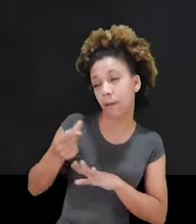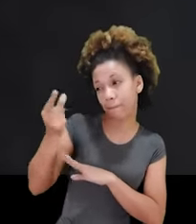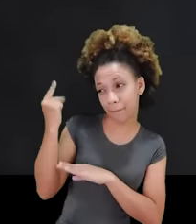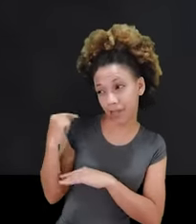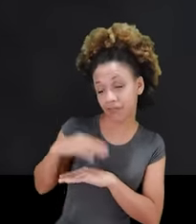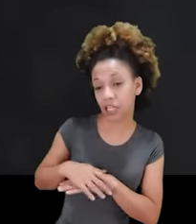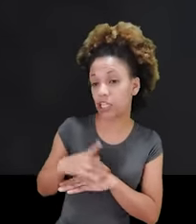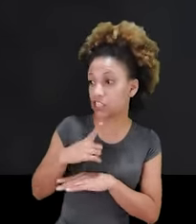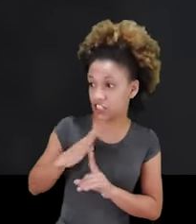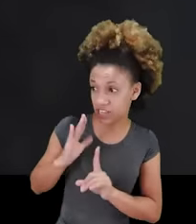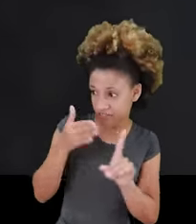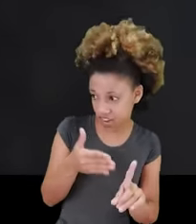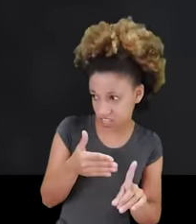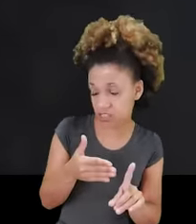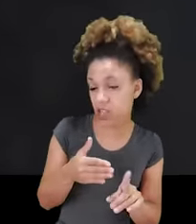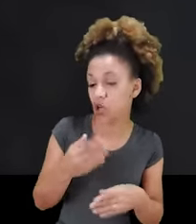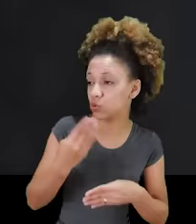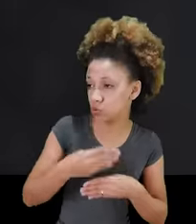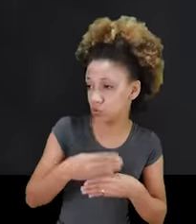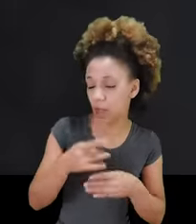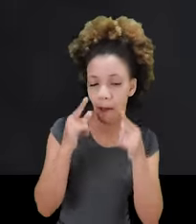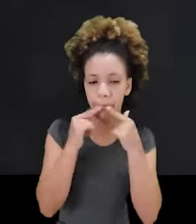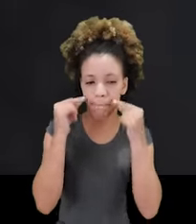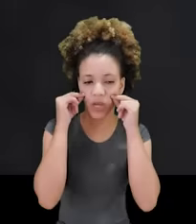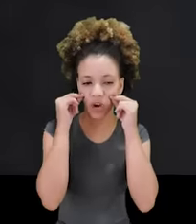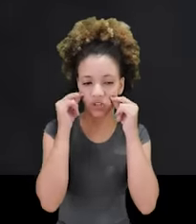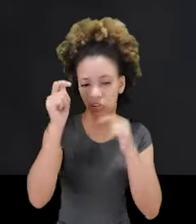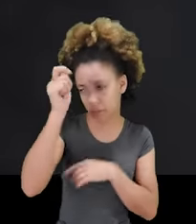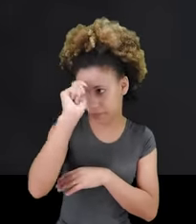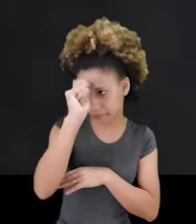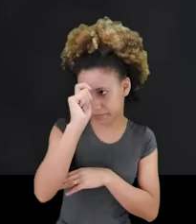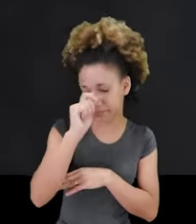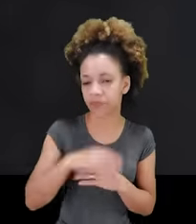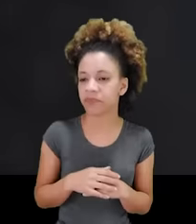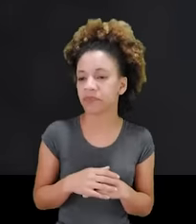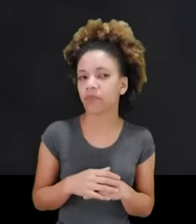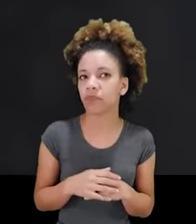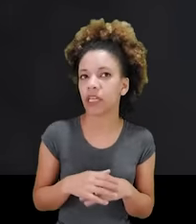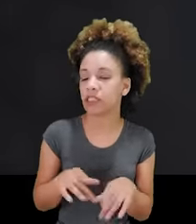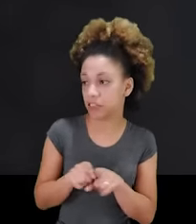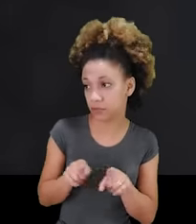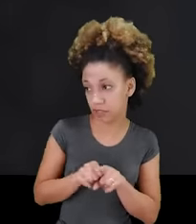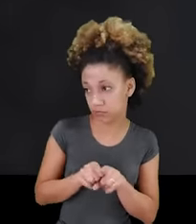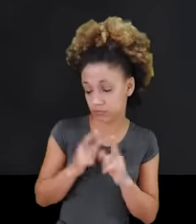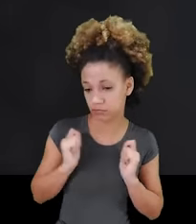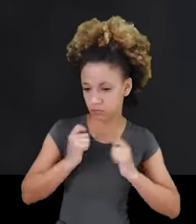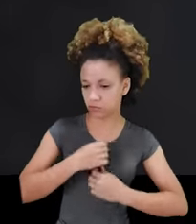anos, a imagem que se tinha clássica do taxista era bigode, sim. A fumar, sim. Dentro do carro,